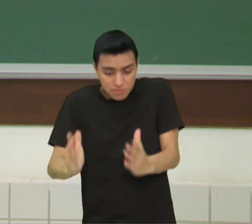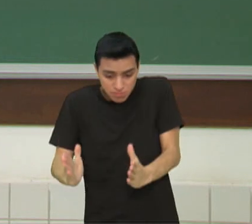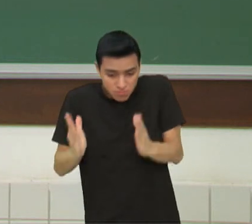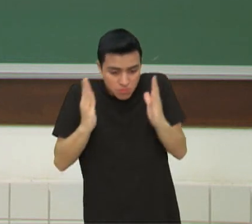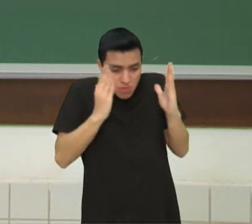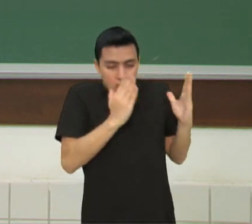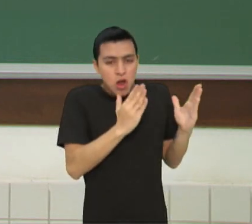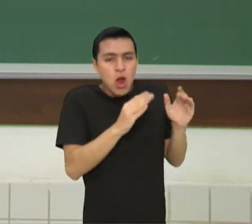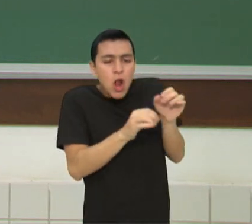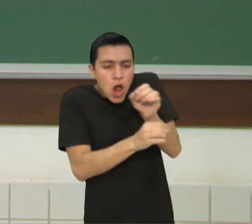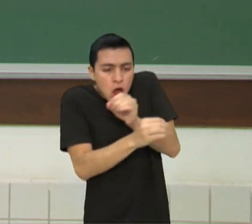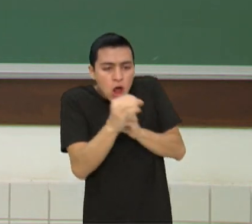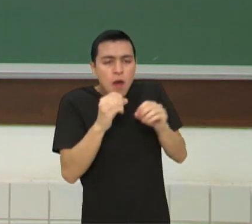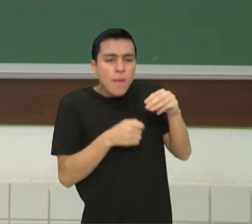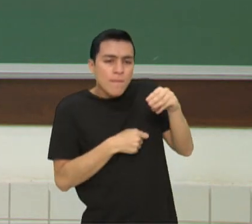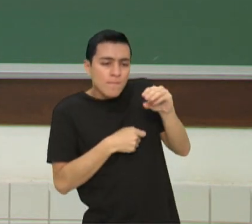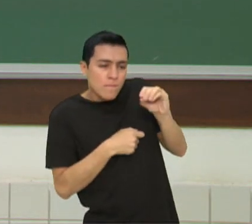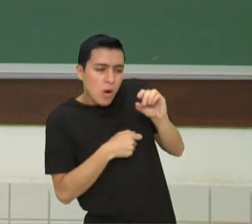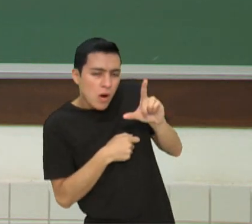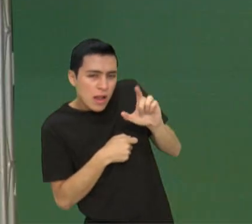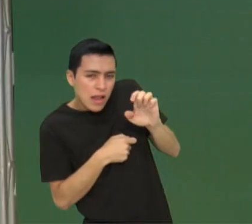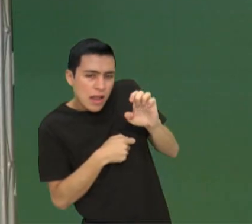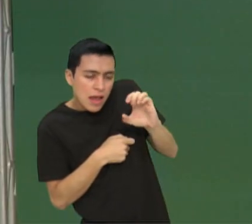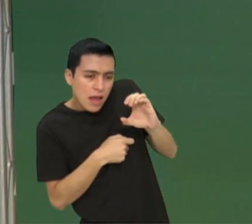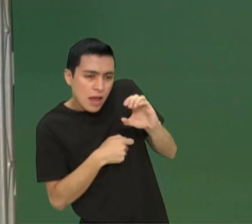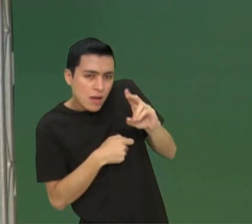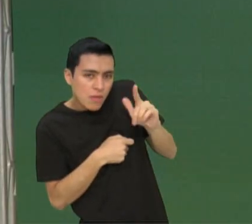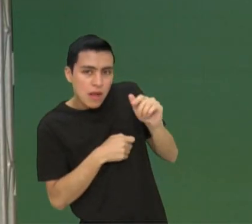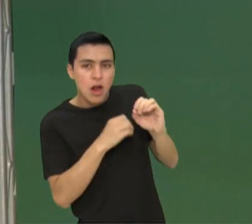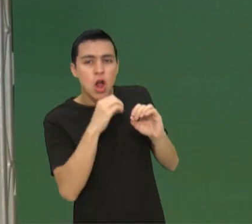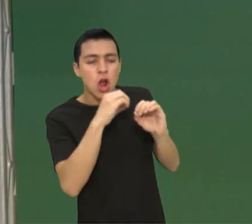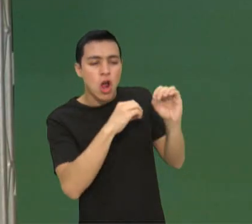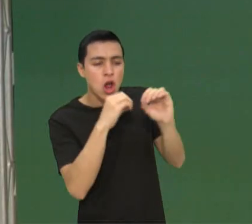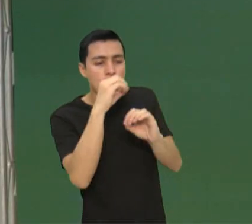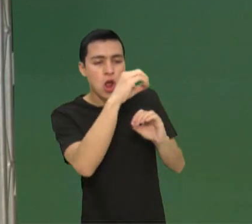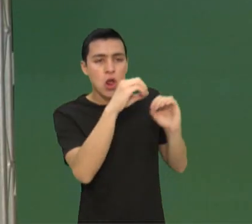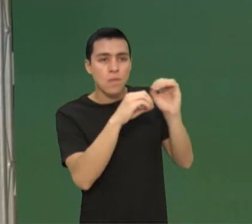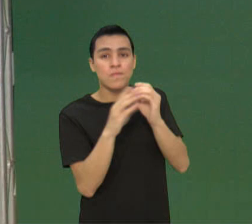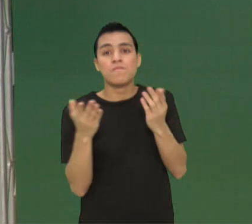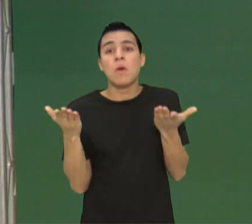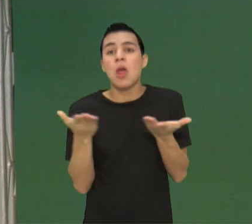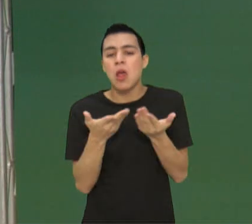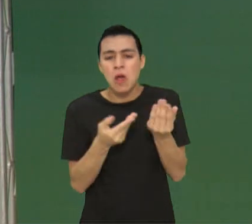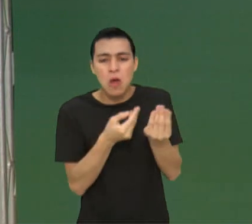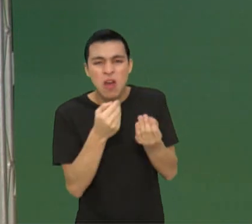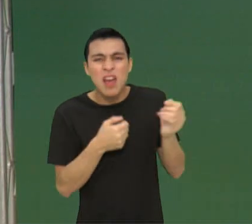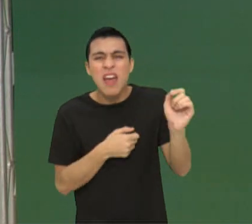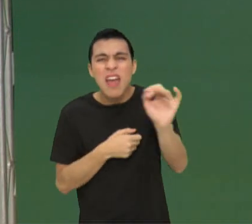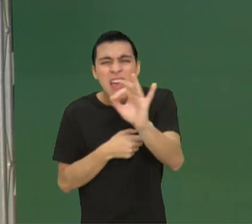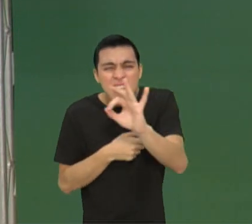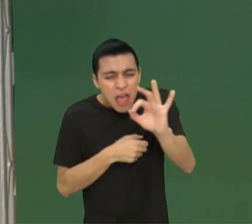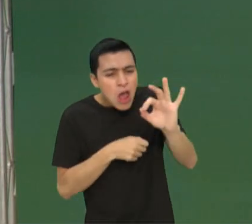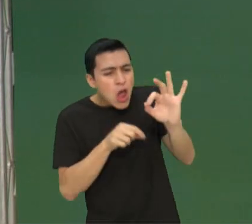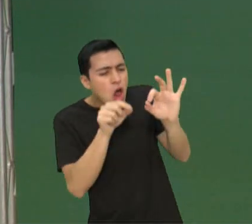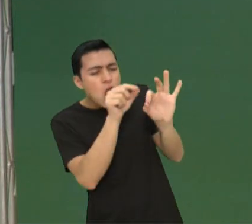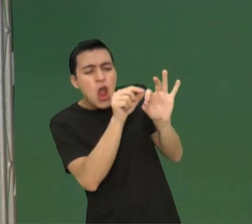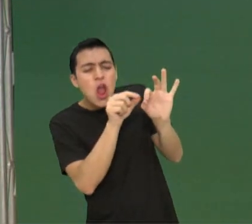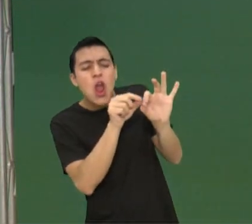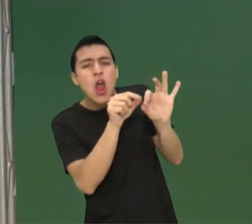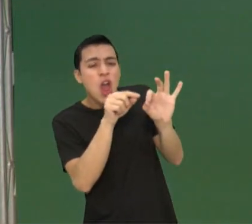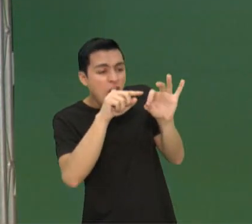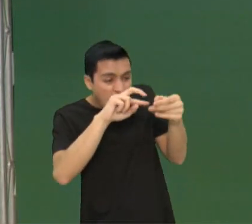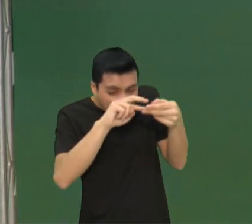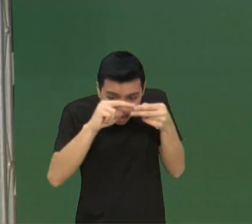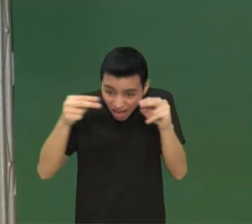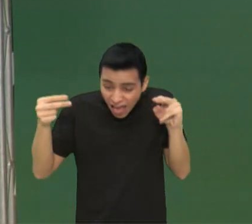moléculas. Olá, agora vamos falar da parte do núcleo da célula. O que tem lá? DNA, os